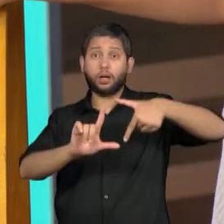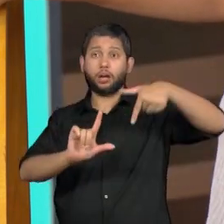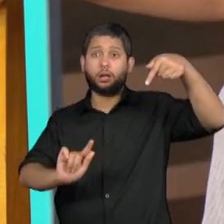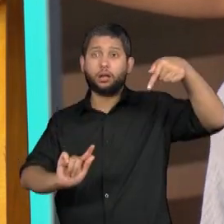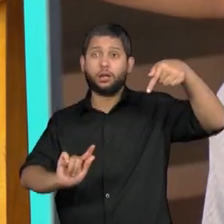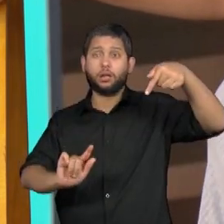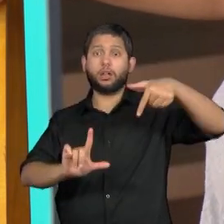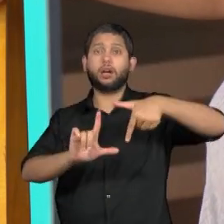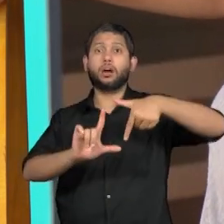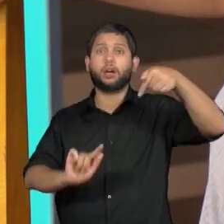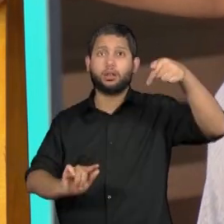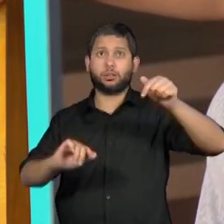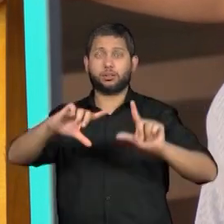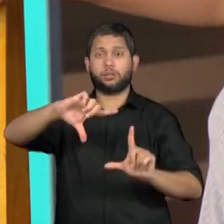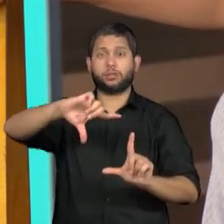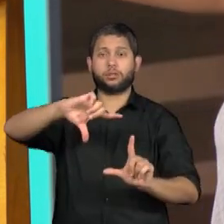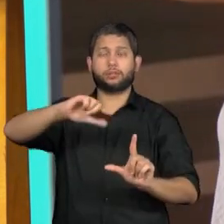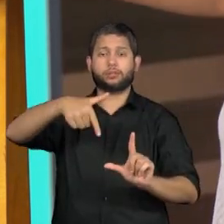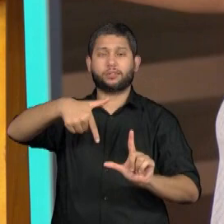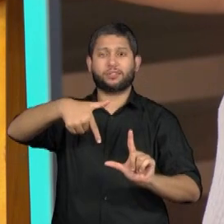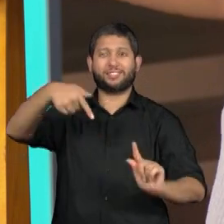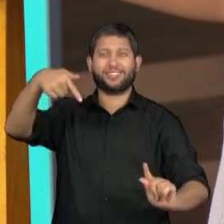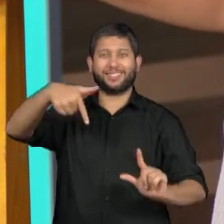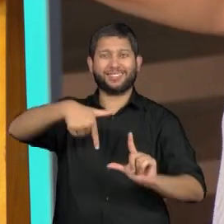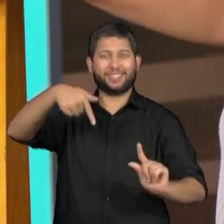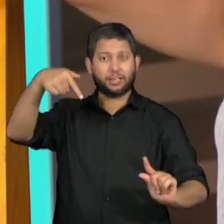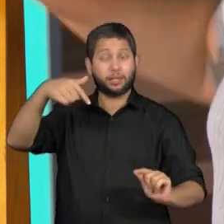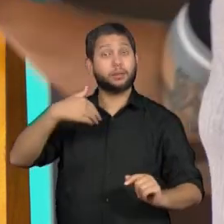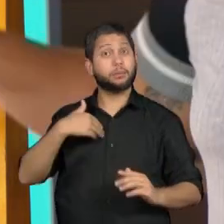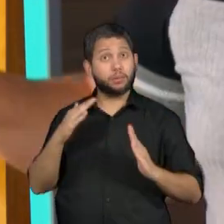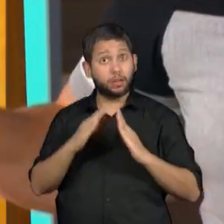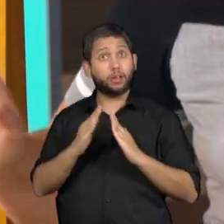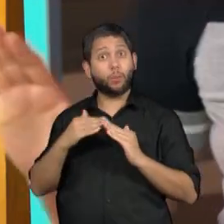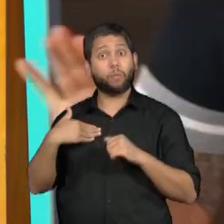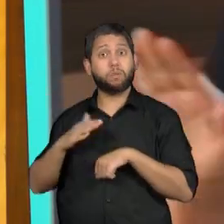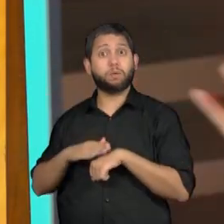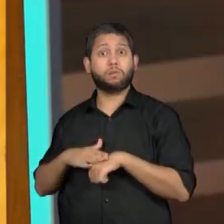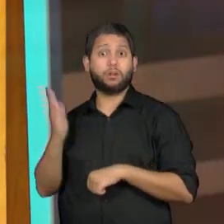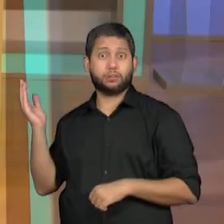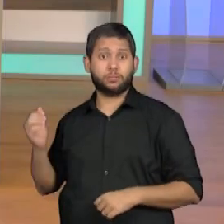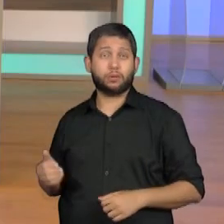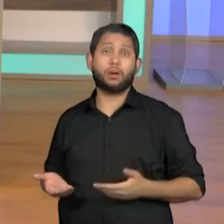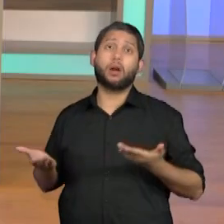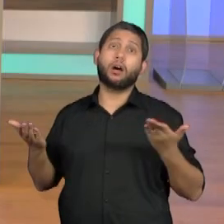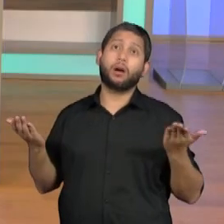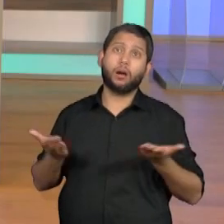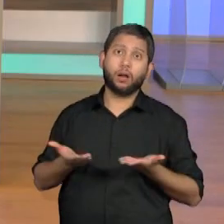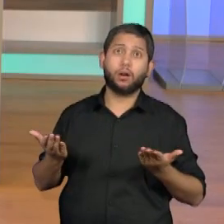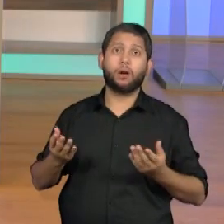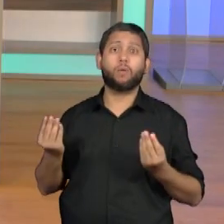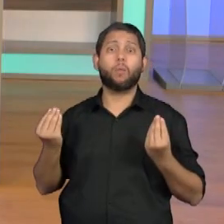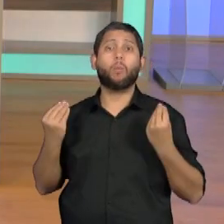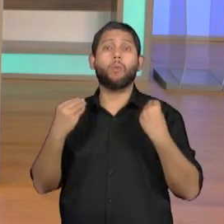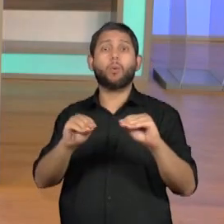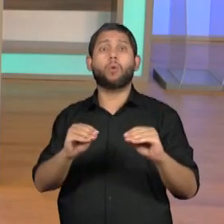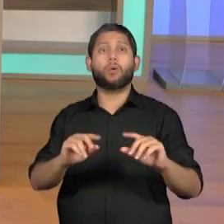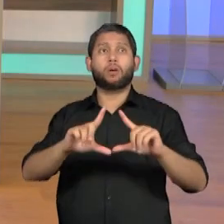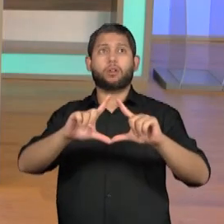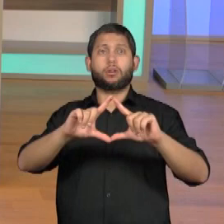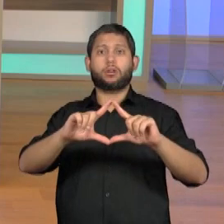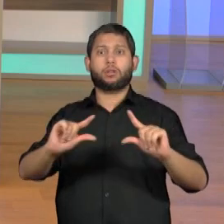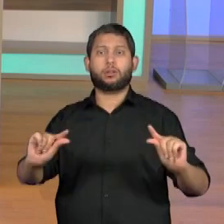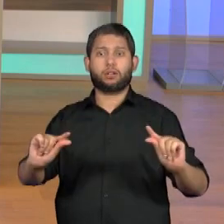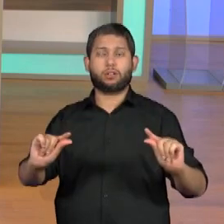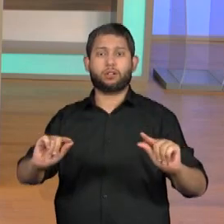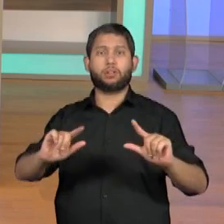tinha um formato de paralelogramo lá na minha casa. E agora eu vou colar aqui o triângulo. Deixa eu